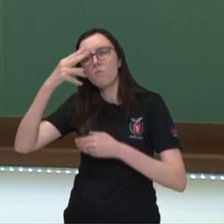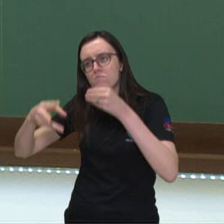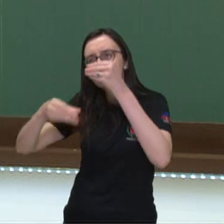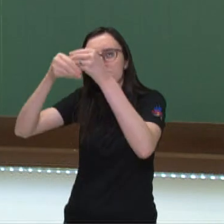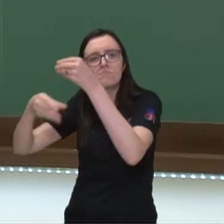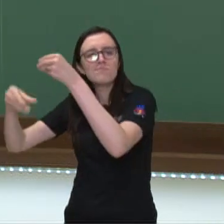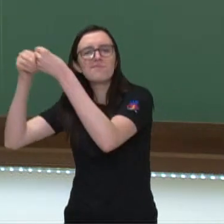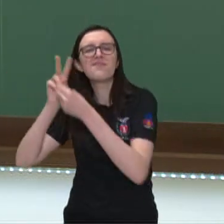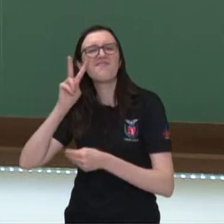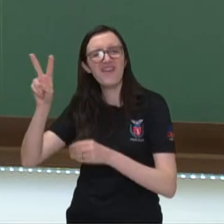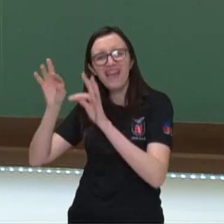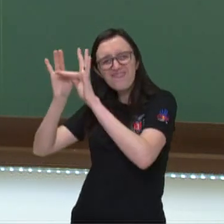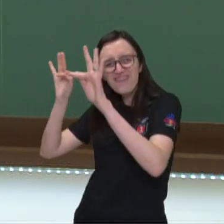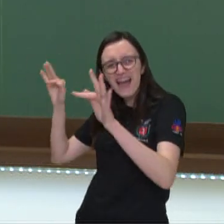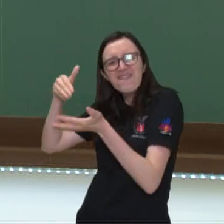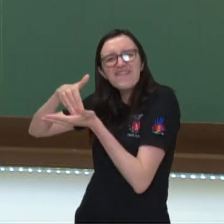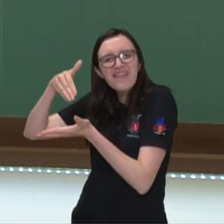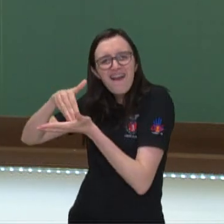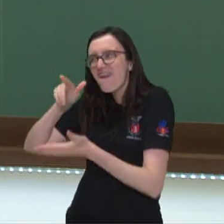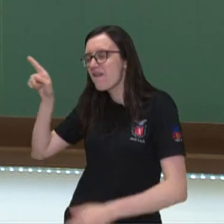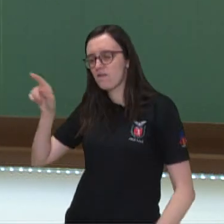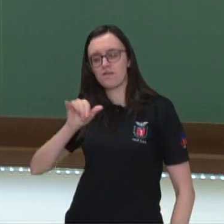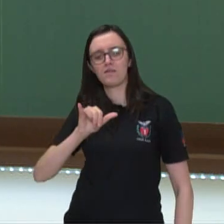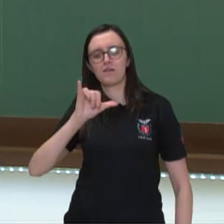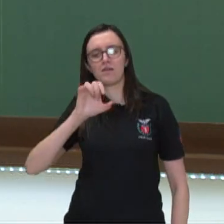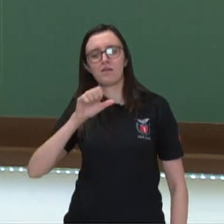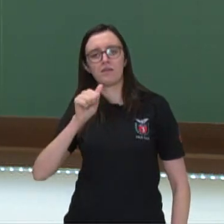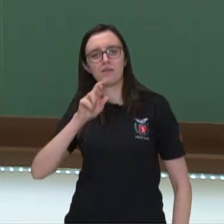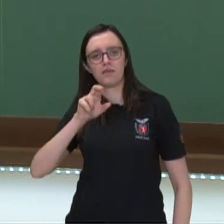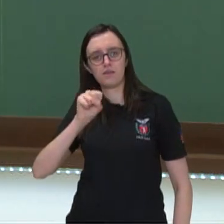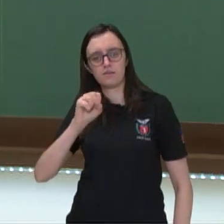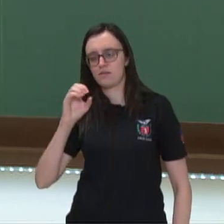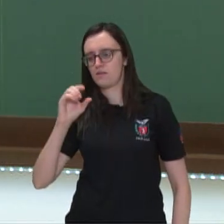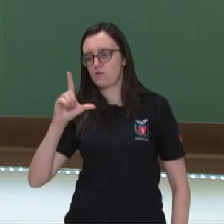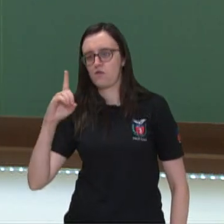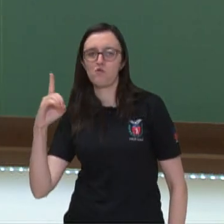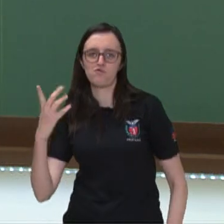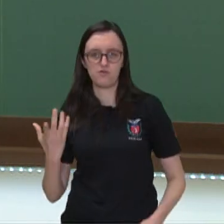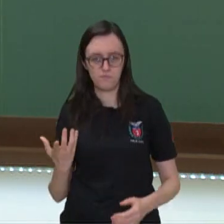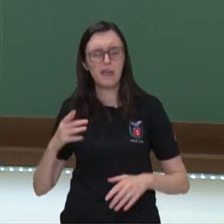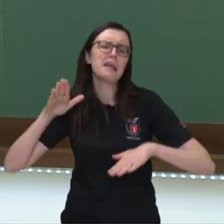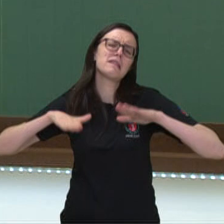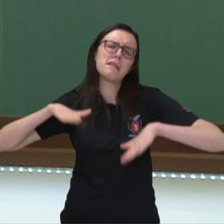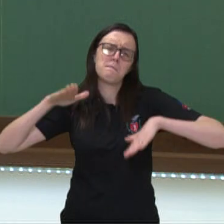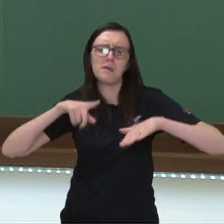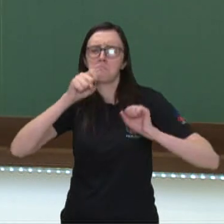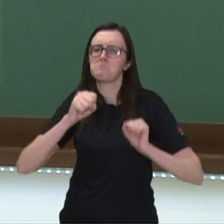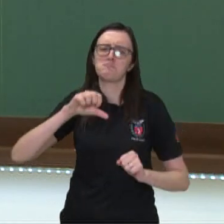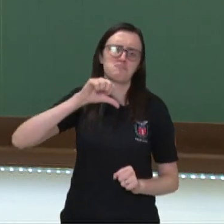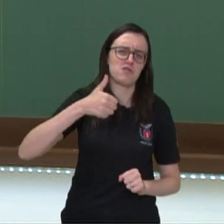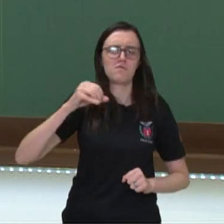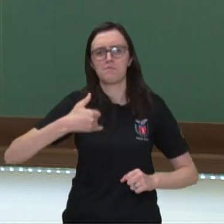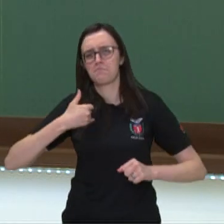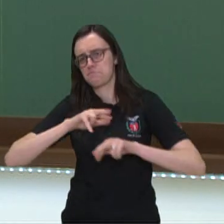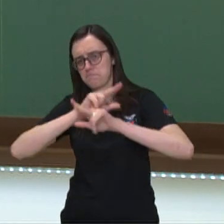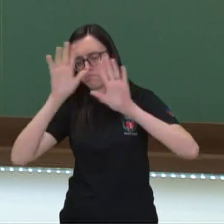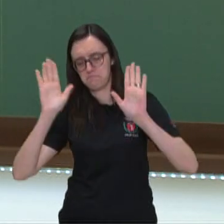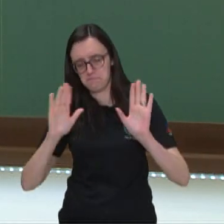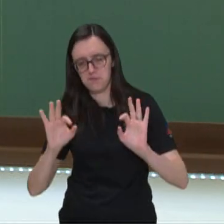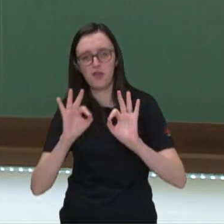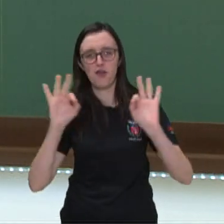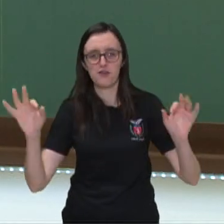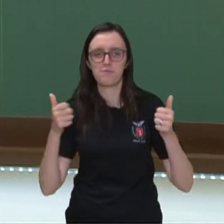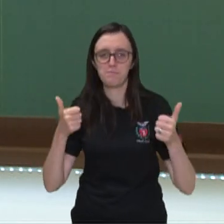old, certo? E a minha tradução, eu tenho 10, eu tenho 9, eu tenho 10 anos, ok? Ótimo, muito